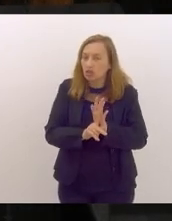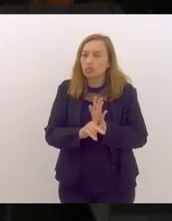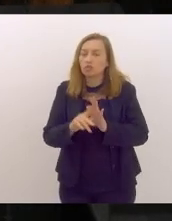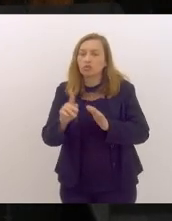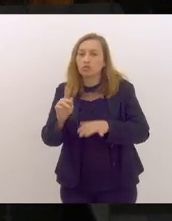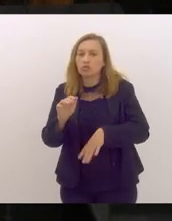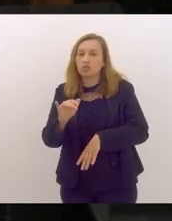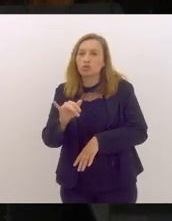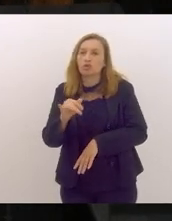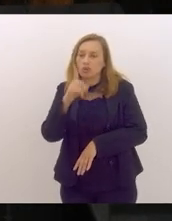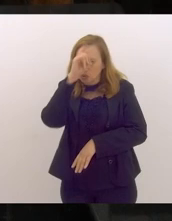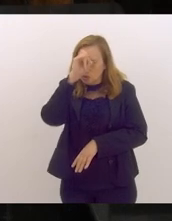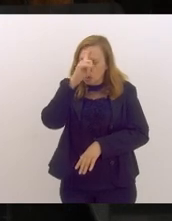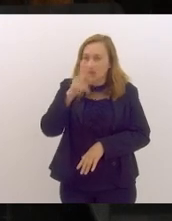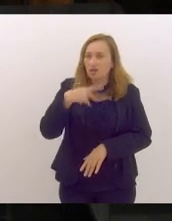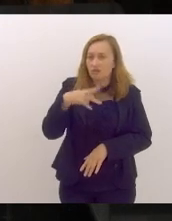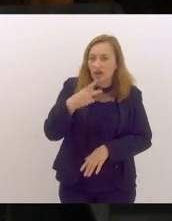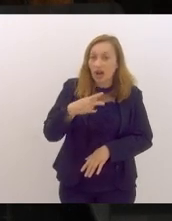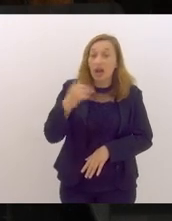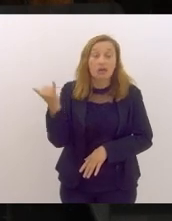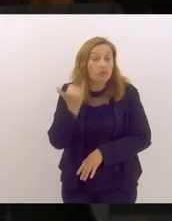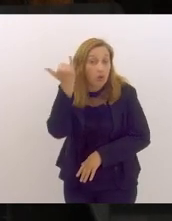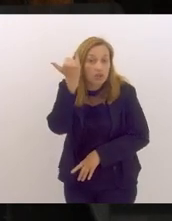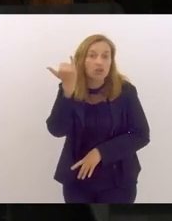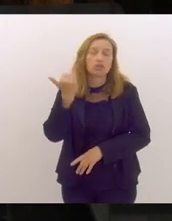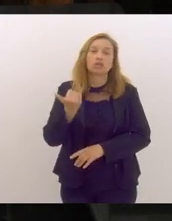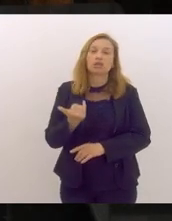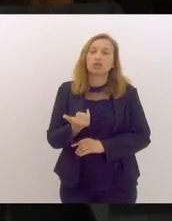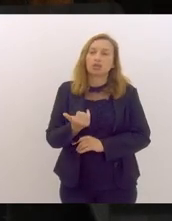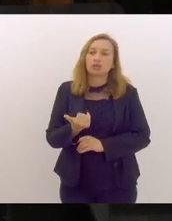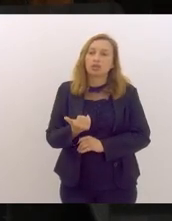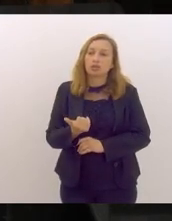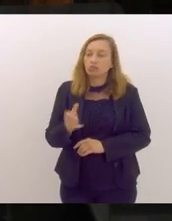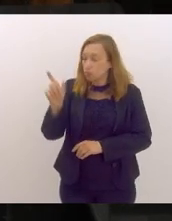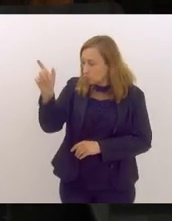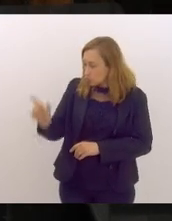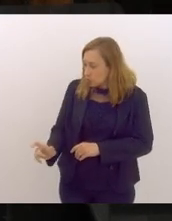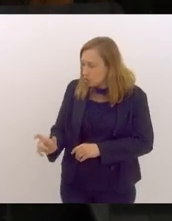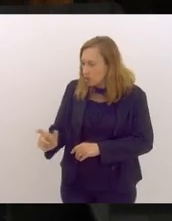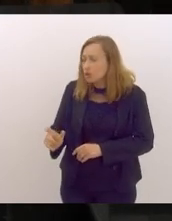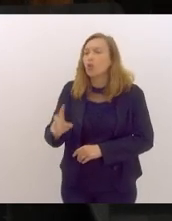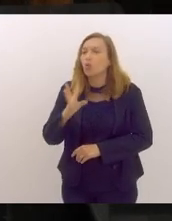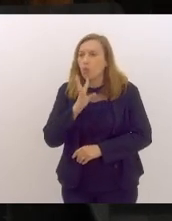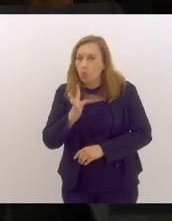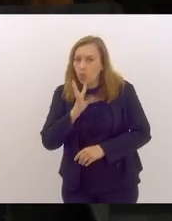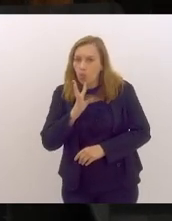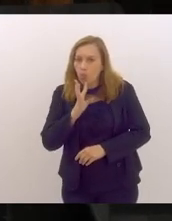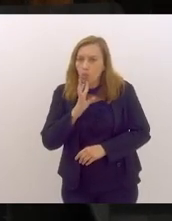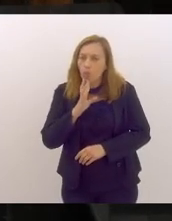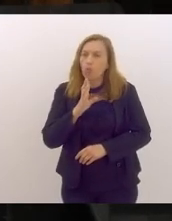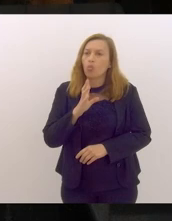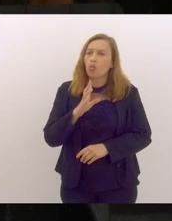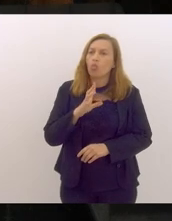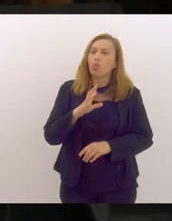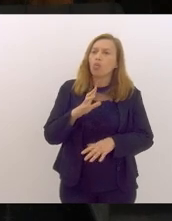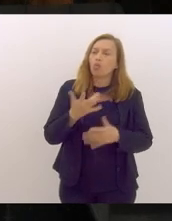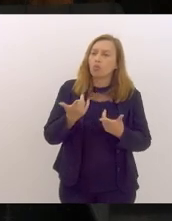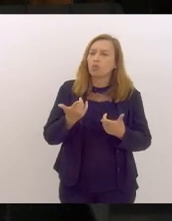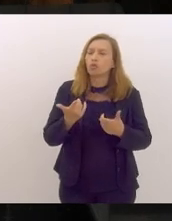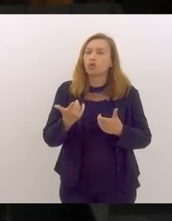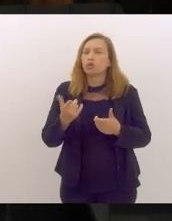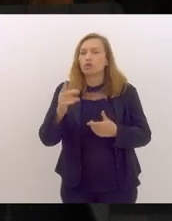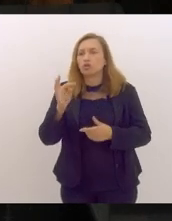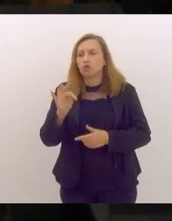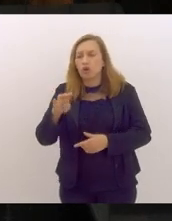Quero ressaltar a participação importante de um personagem muito conhecido em Natividade e no noroeste do estado. Eu me